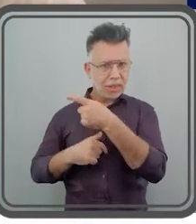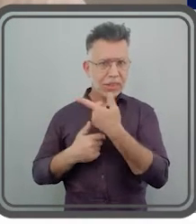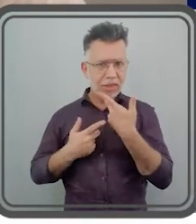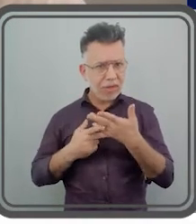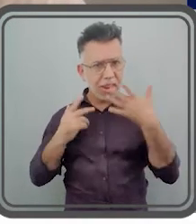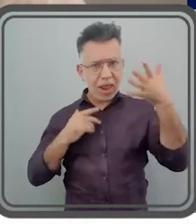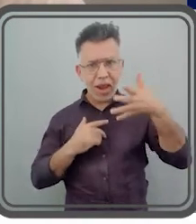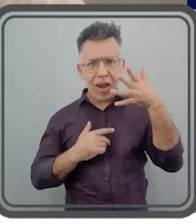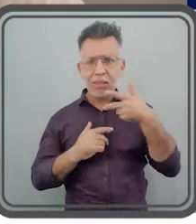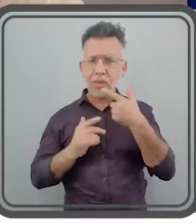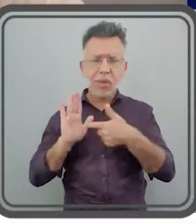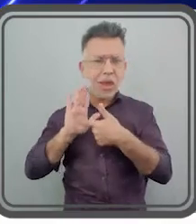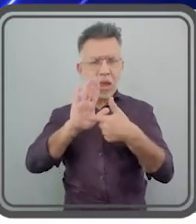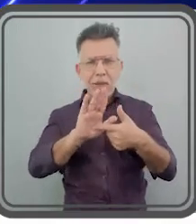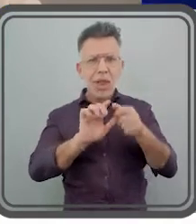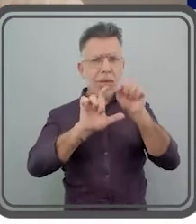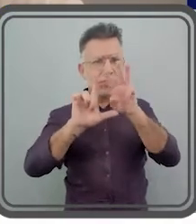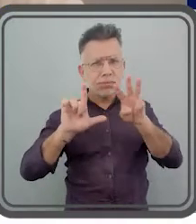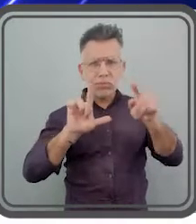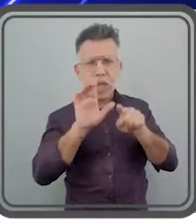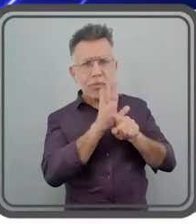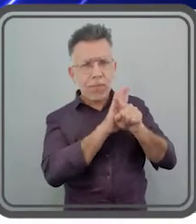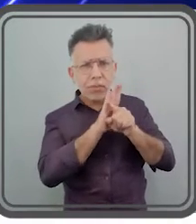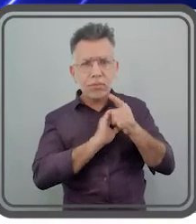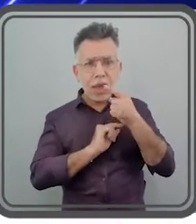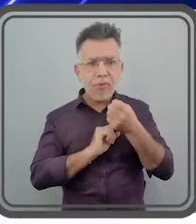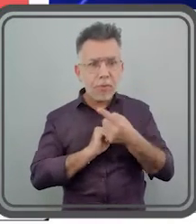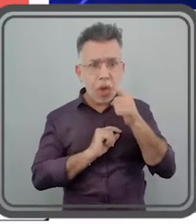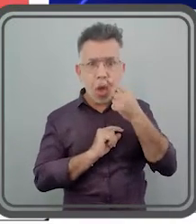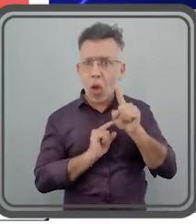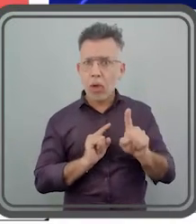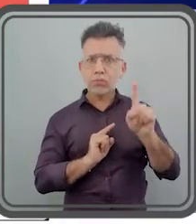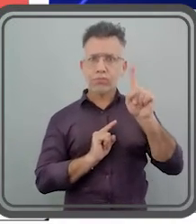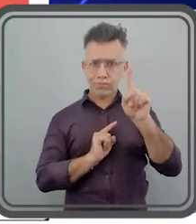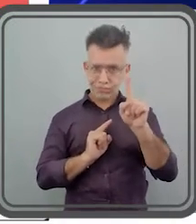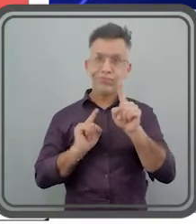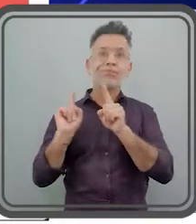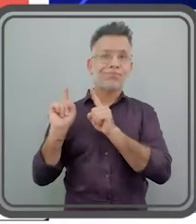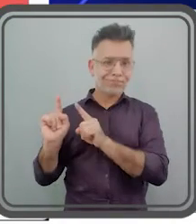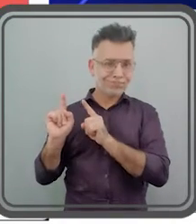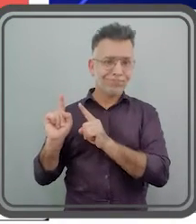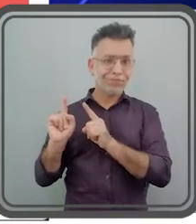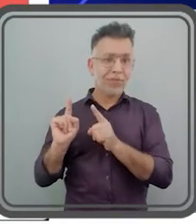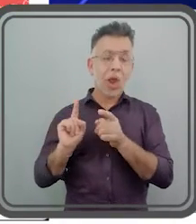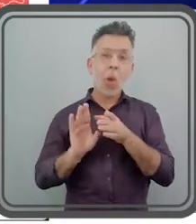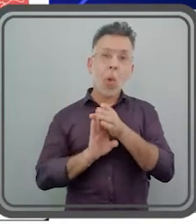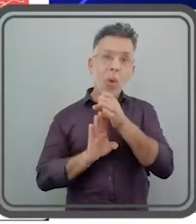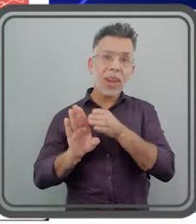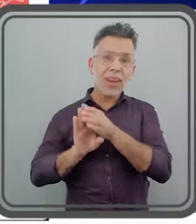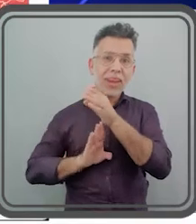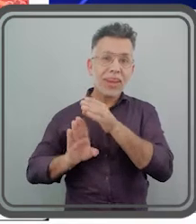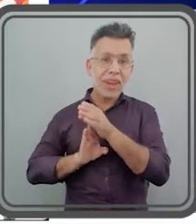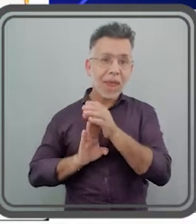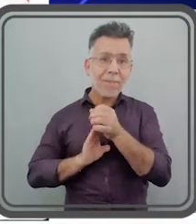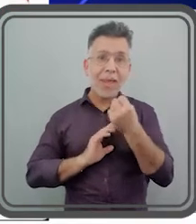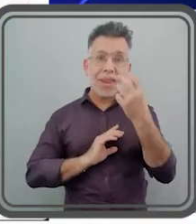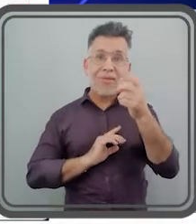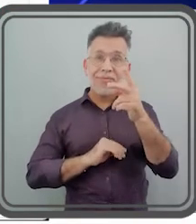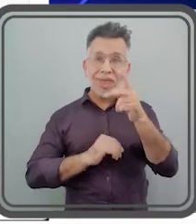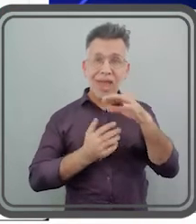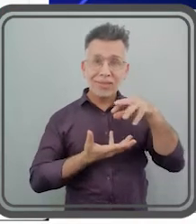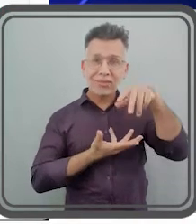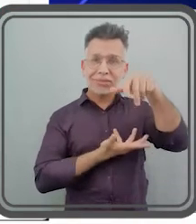convidado traz o tema a gente a entra no site buscar informação e tal trouxe aqui ó orientação para viagens